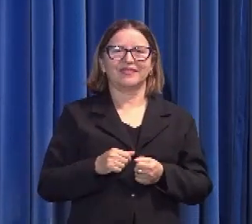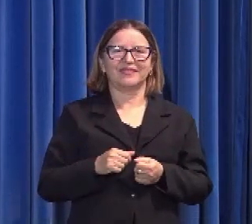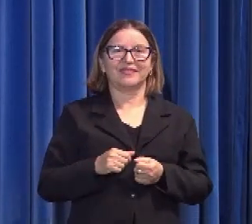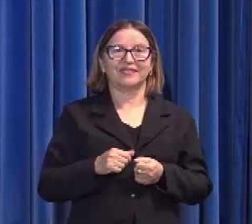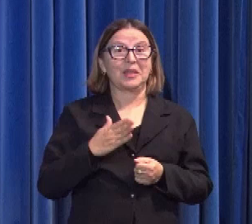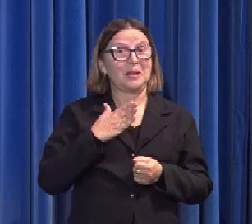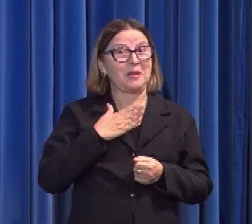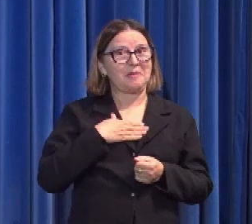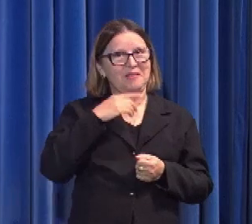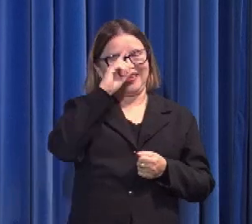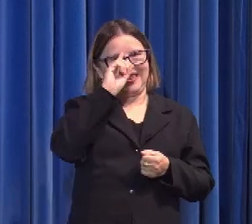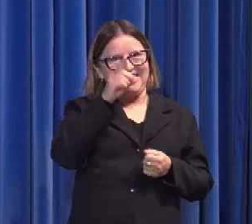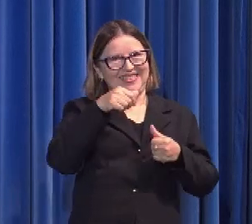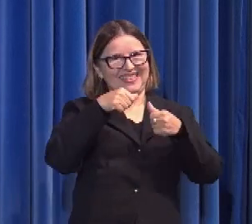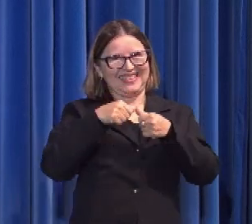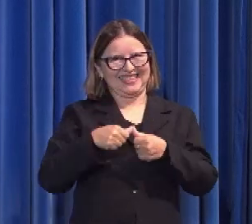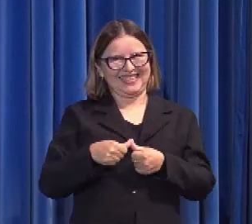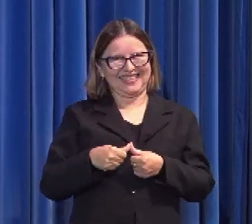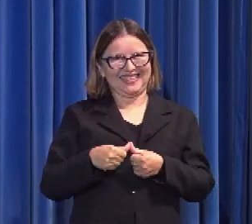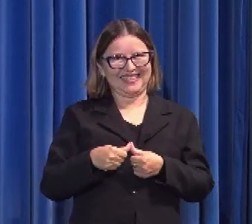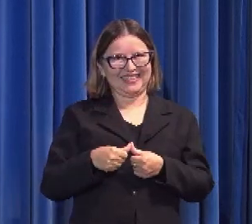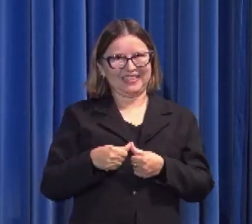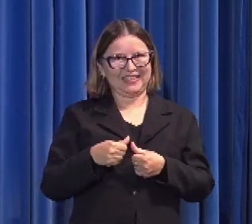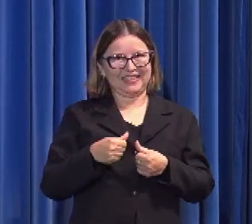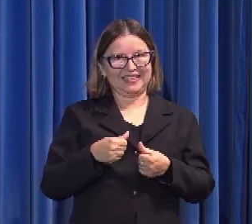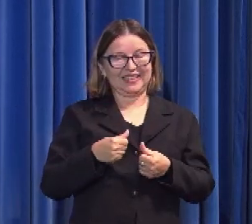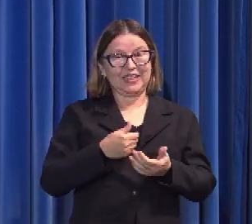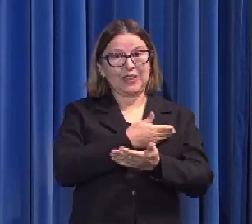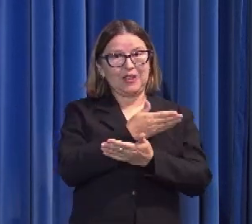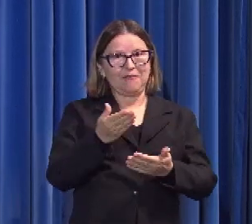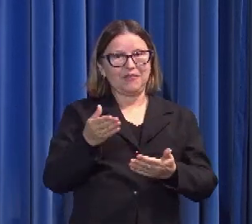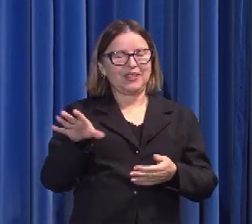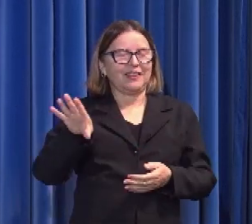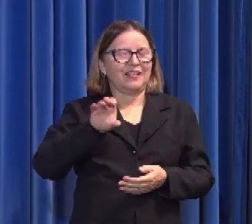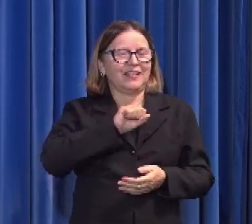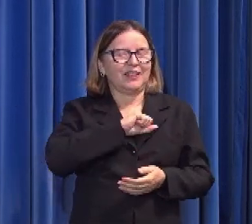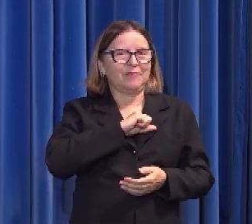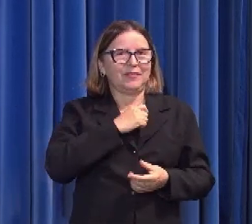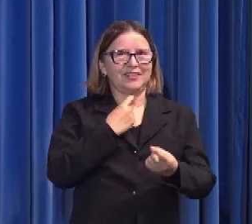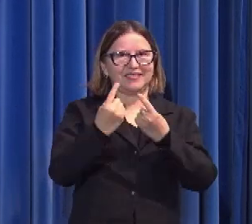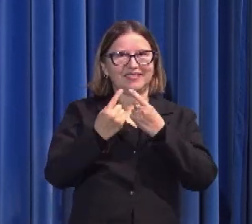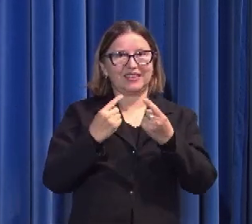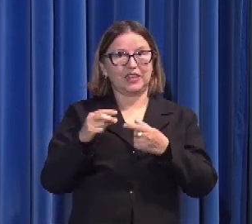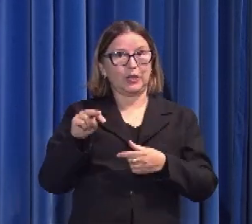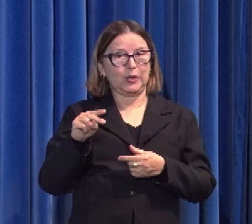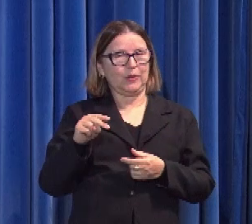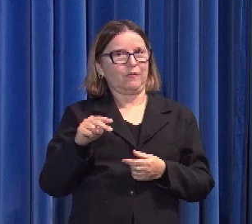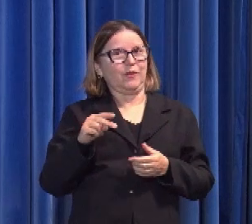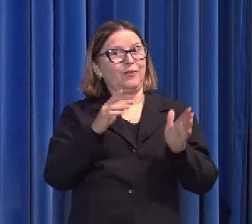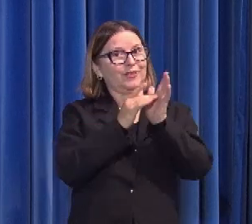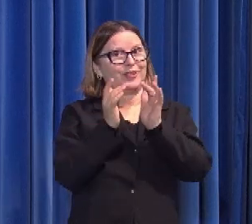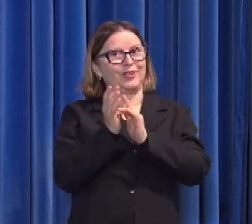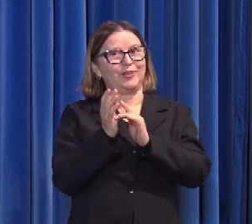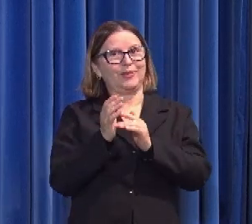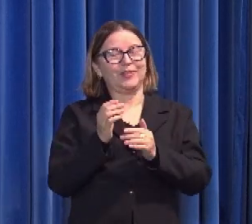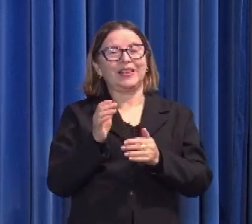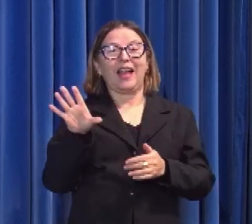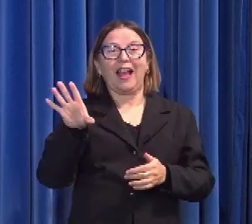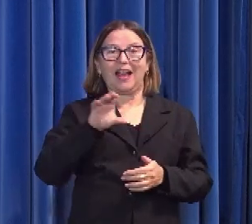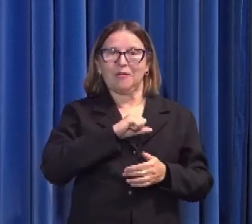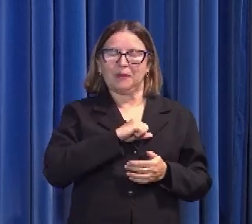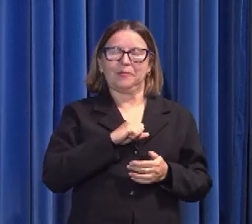e o meu mandamento é este que vós ameis uns aos outros assim como eu vos Amei pode ler outra